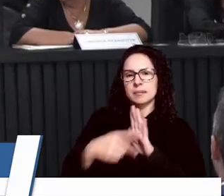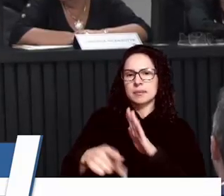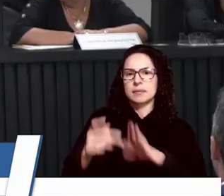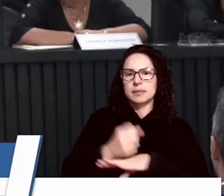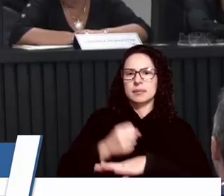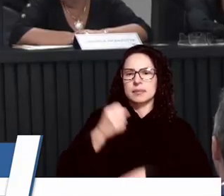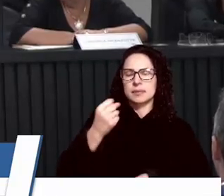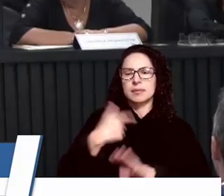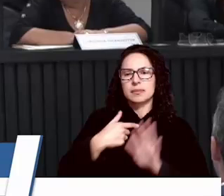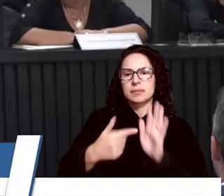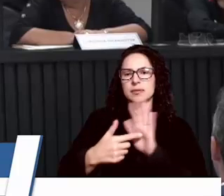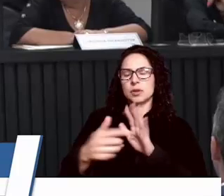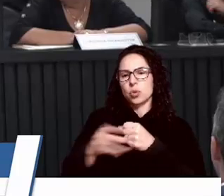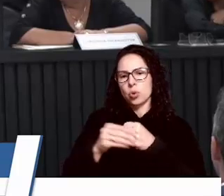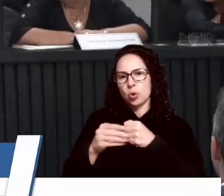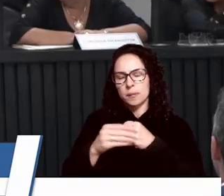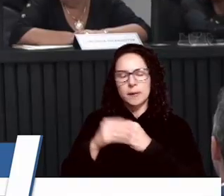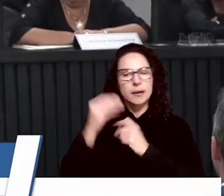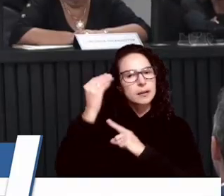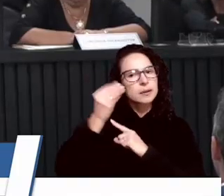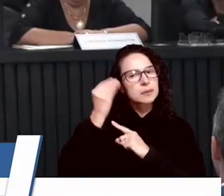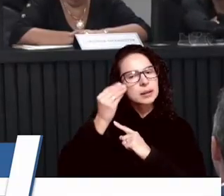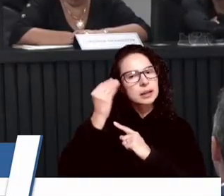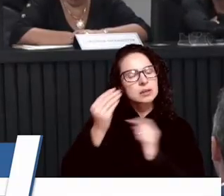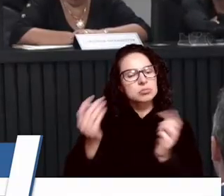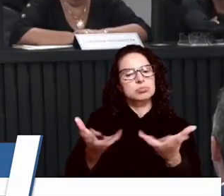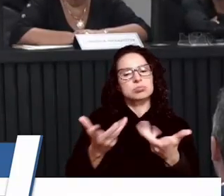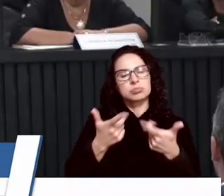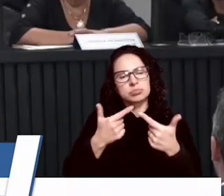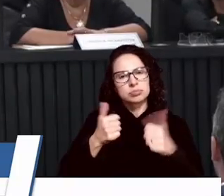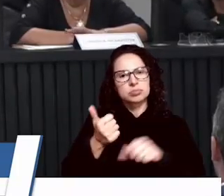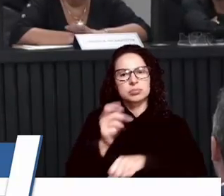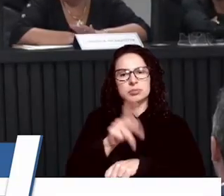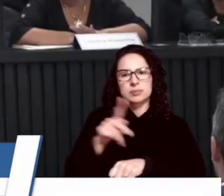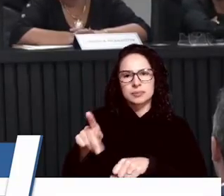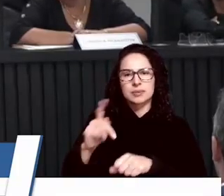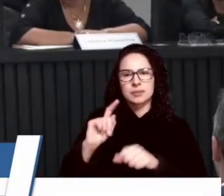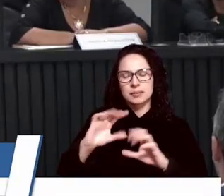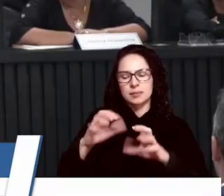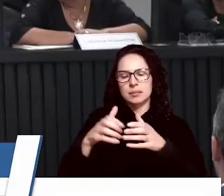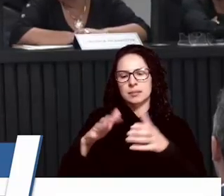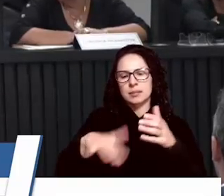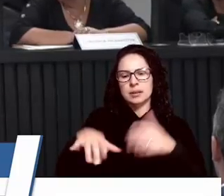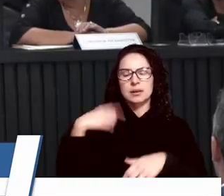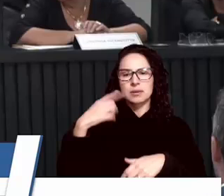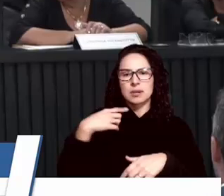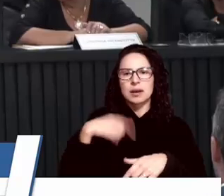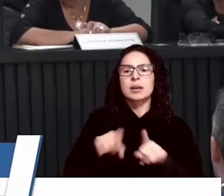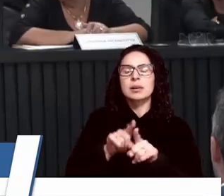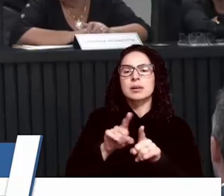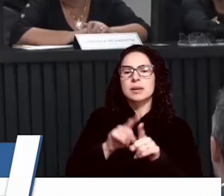seu conhecimento e experiência com excelência como professor na seara jurídica e ainda